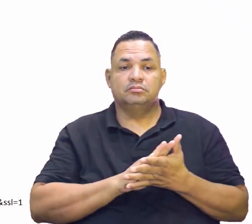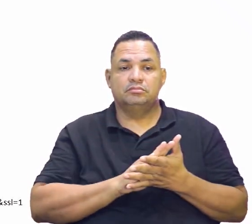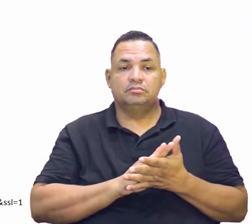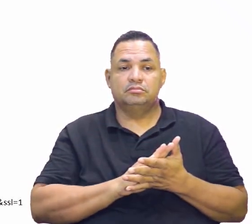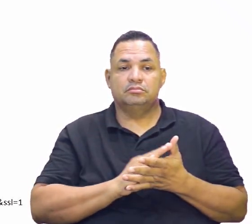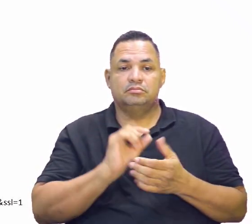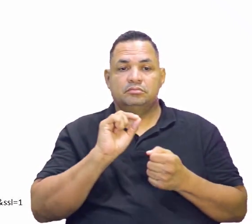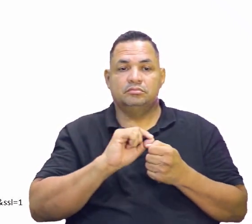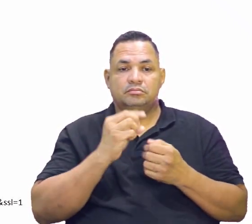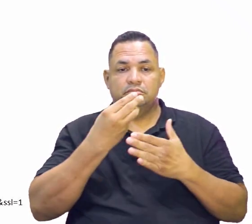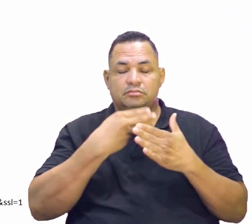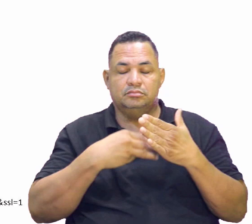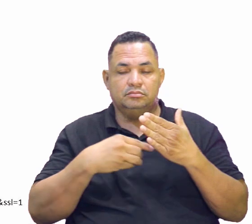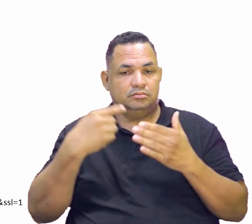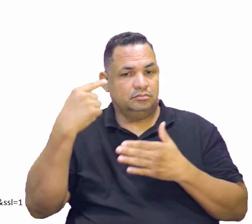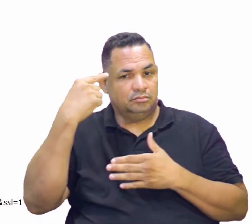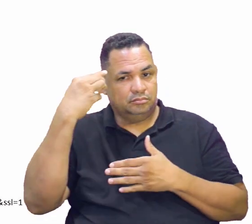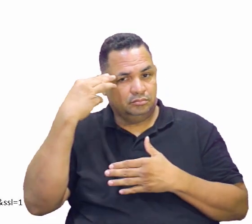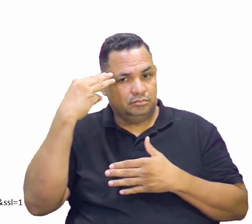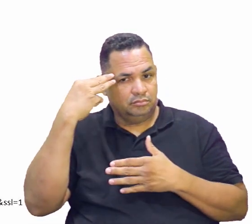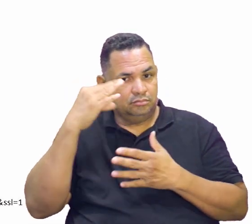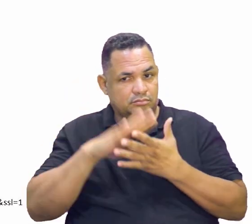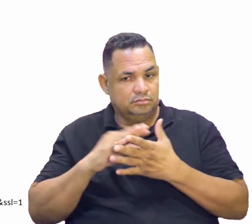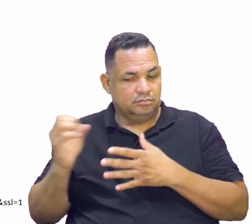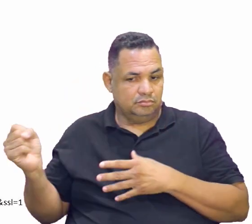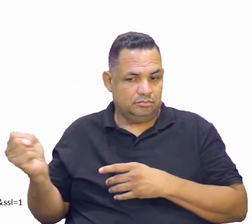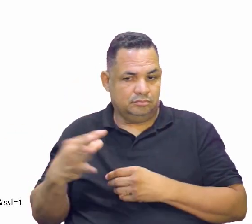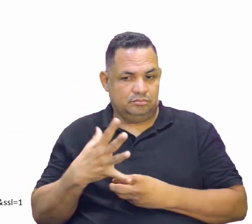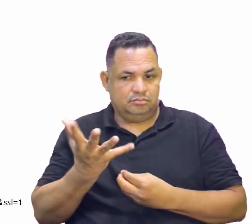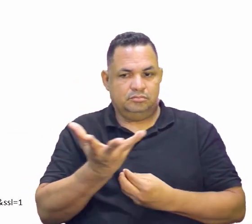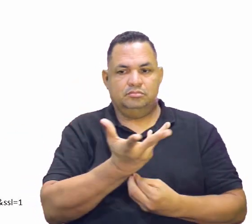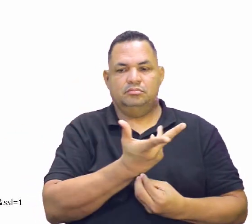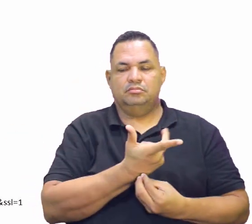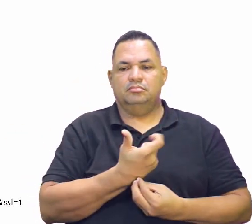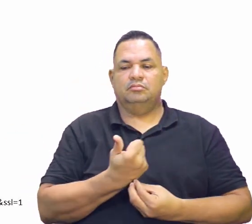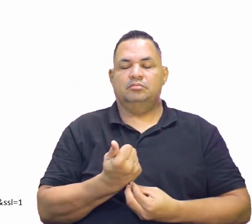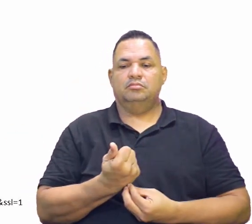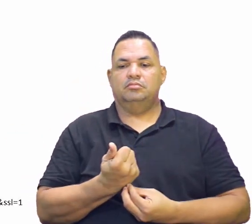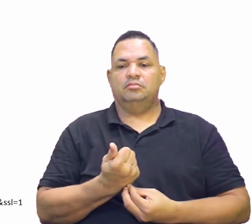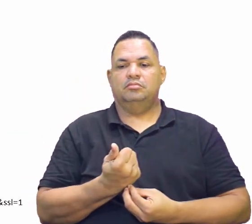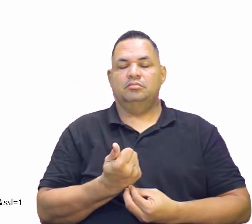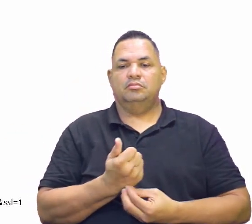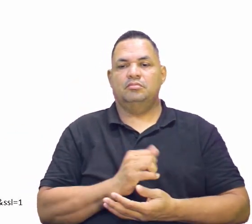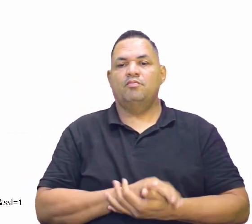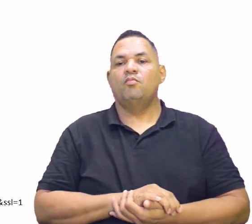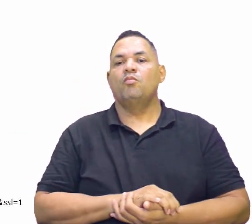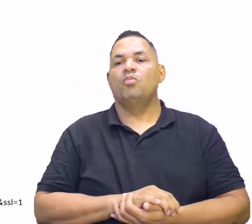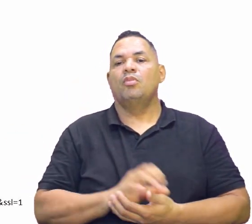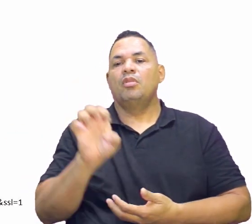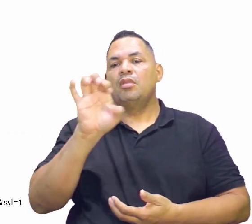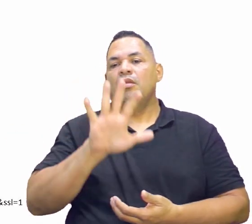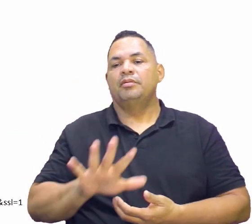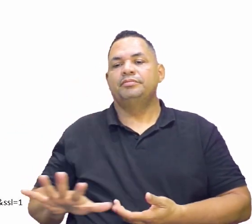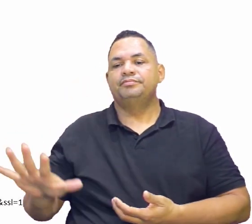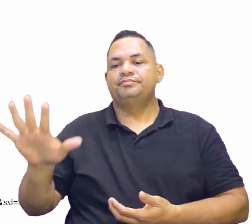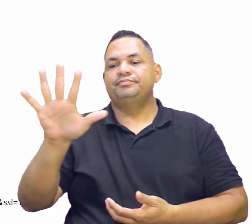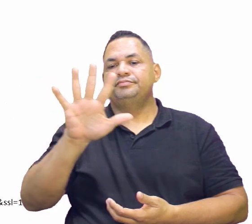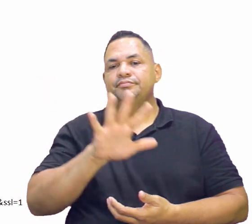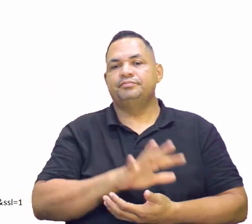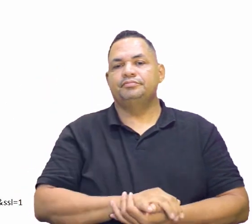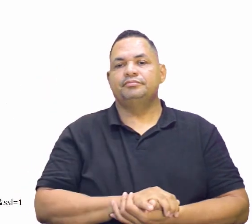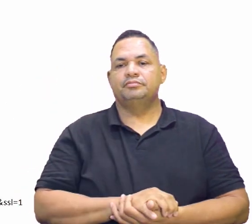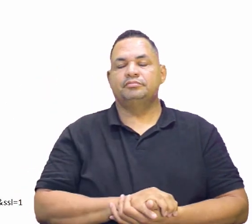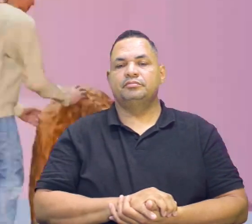mapa mental sobre vanguardas europeias. Essas vanguardas, vamos aqui conversar um